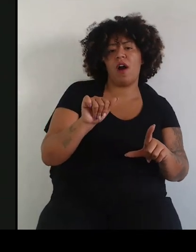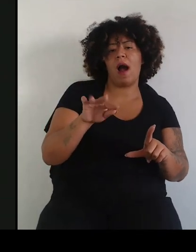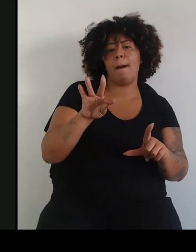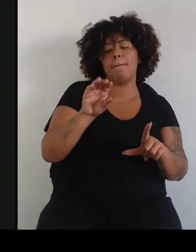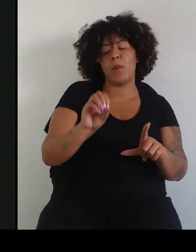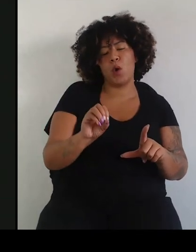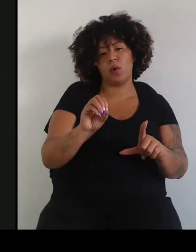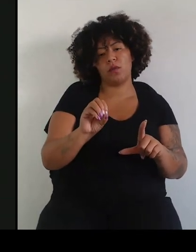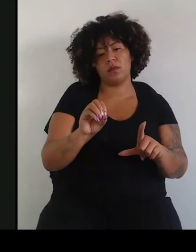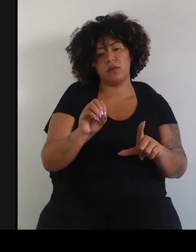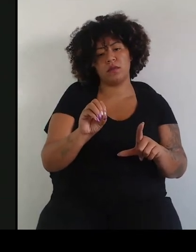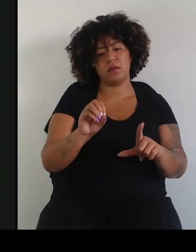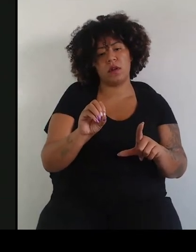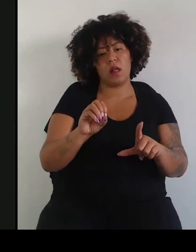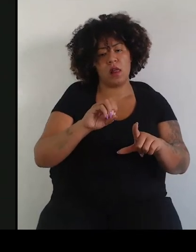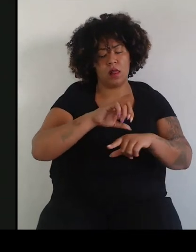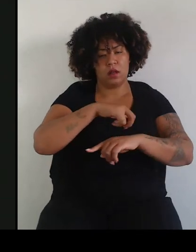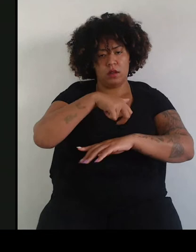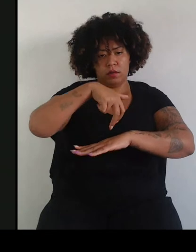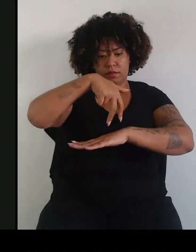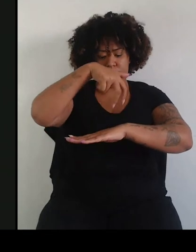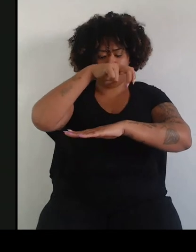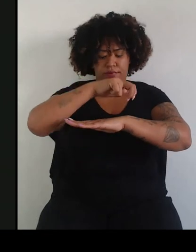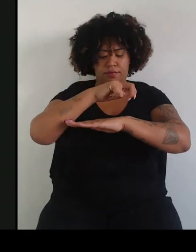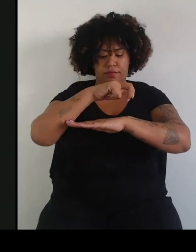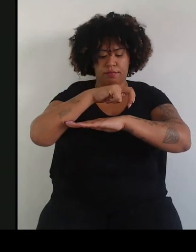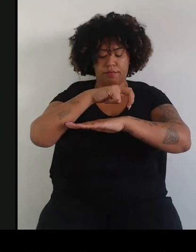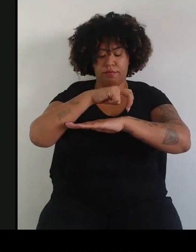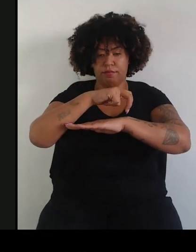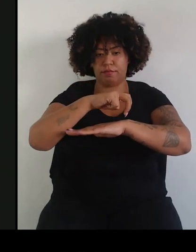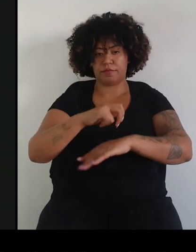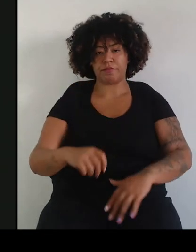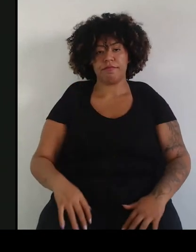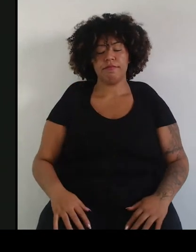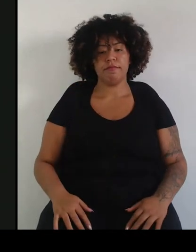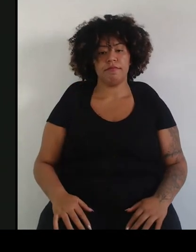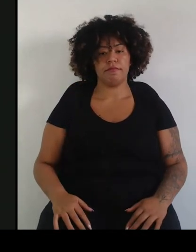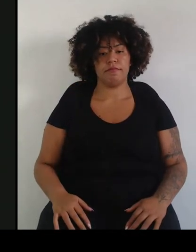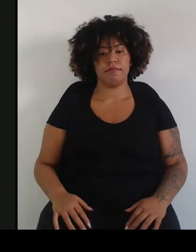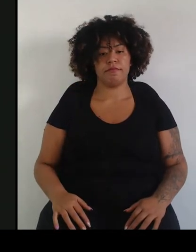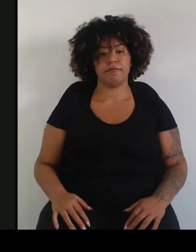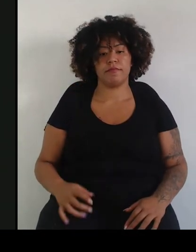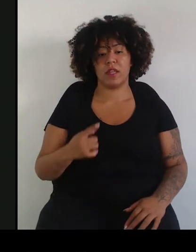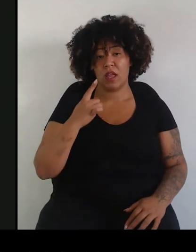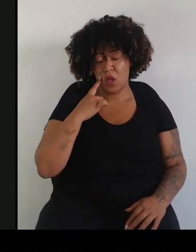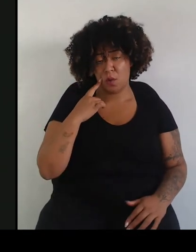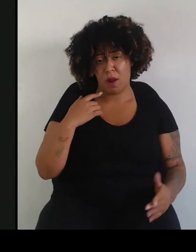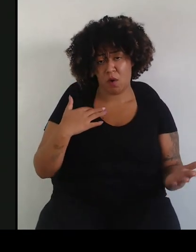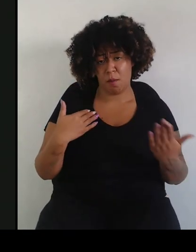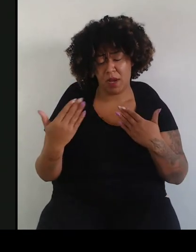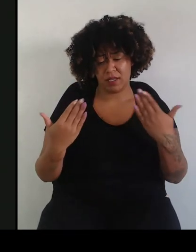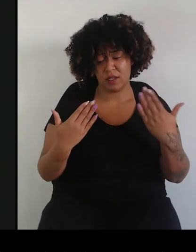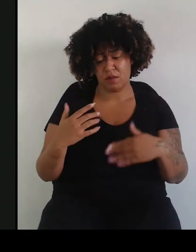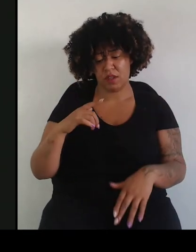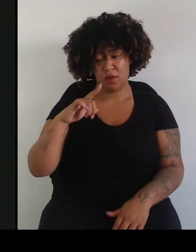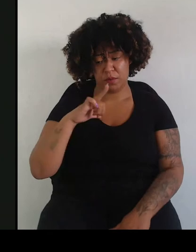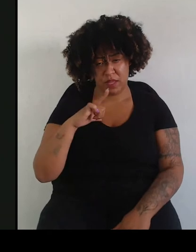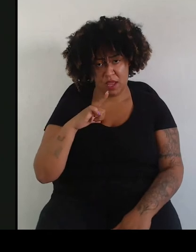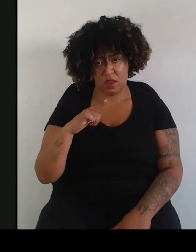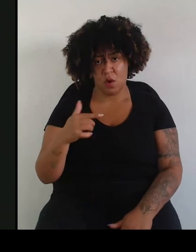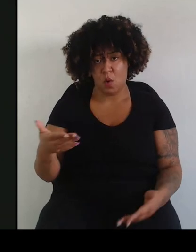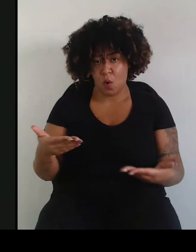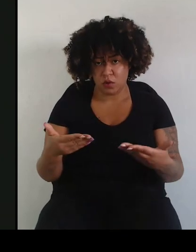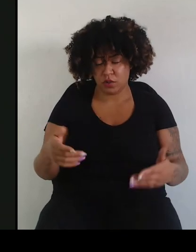o maior é a maior relação que eu vejo entre bacon e a arte brasileira